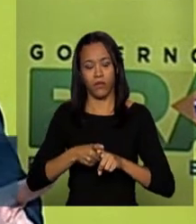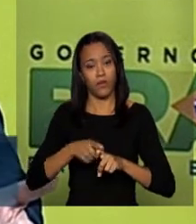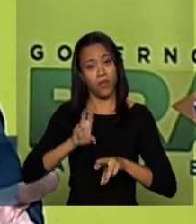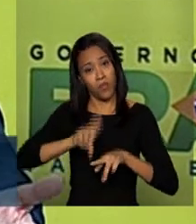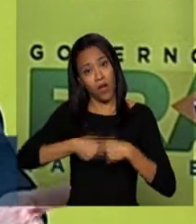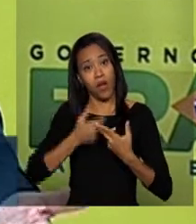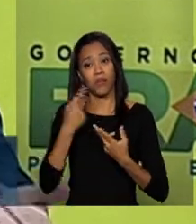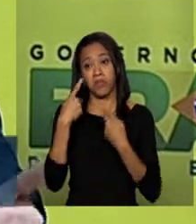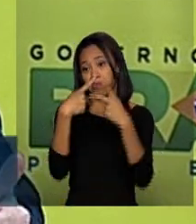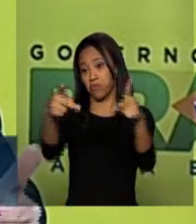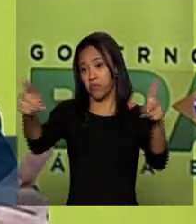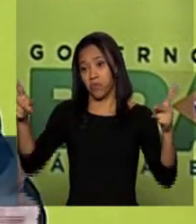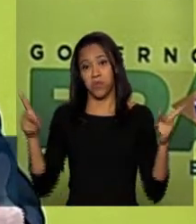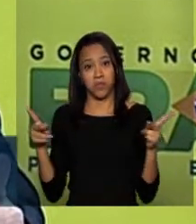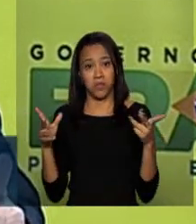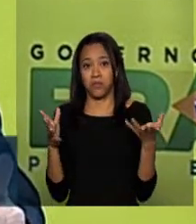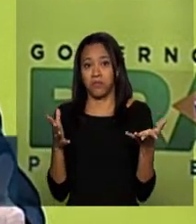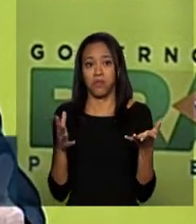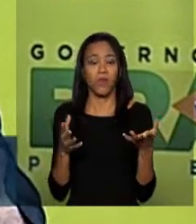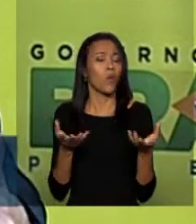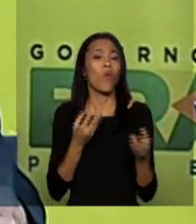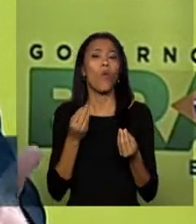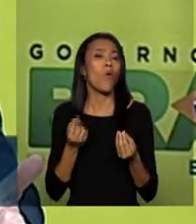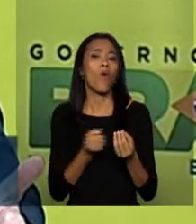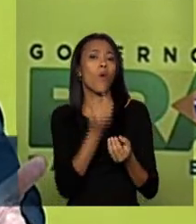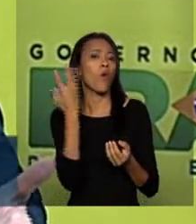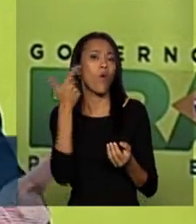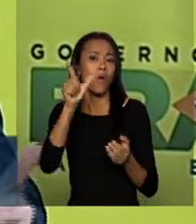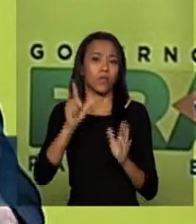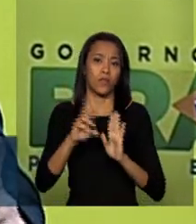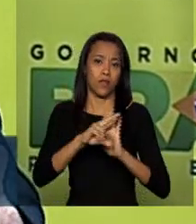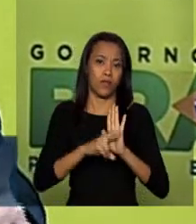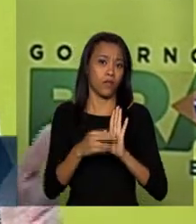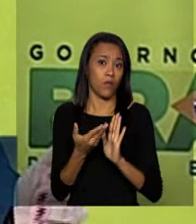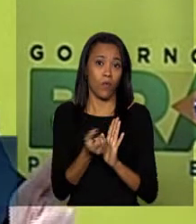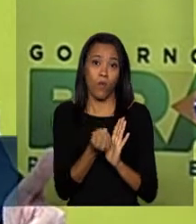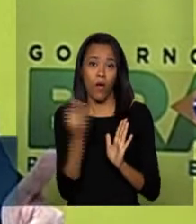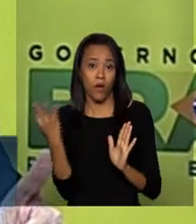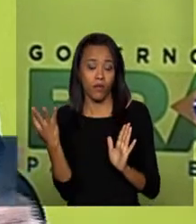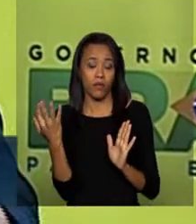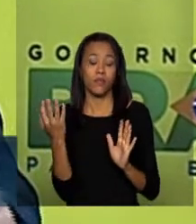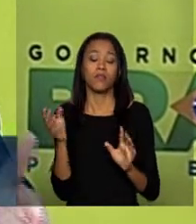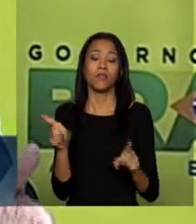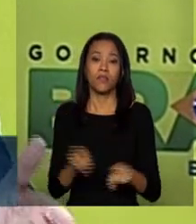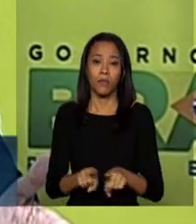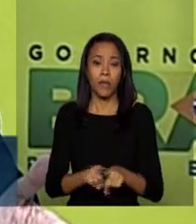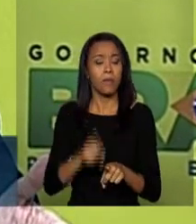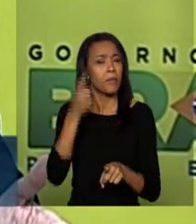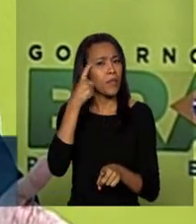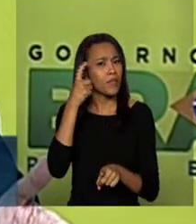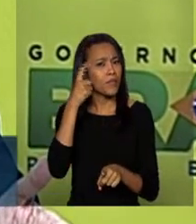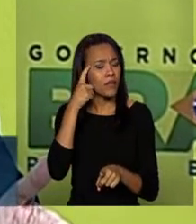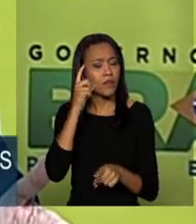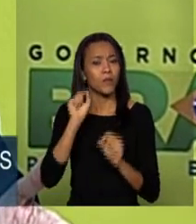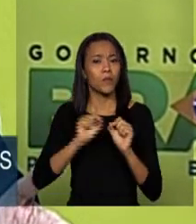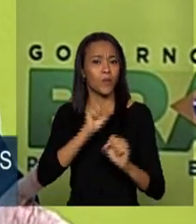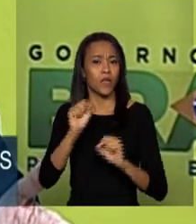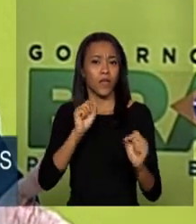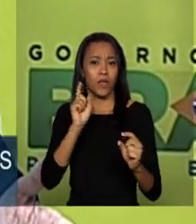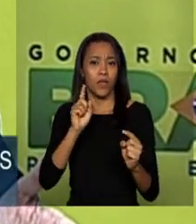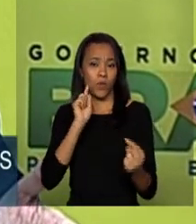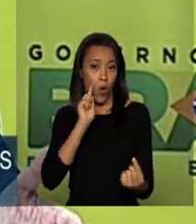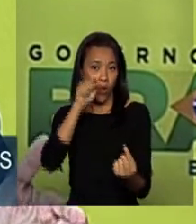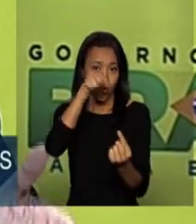sua rede. Quais são outros requisitos, né? E também, ainda pensando nos objetivos do